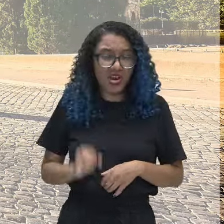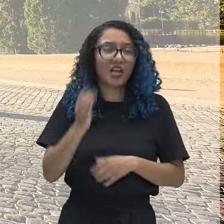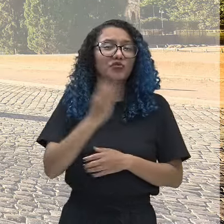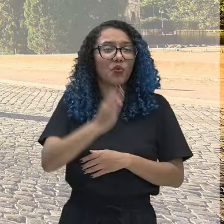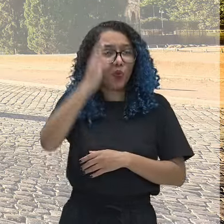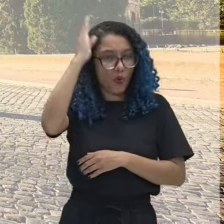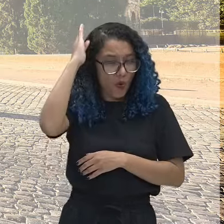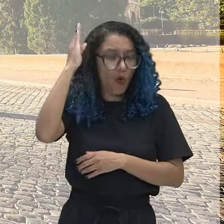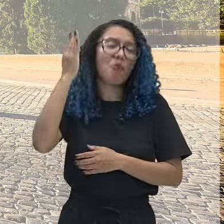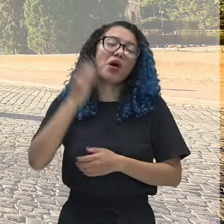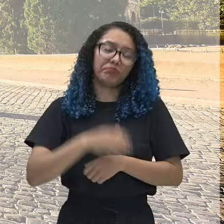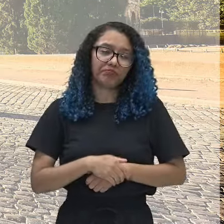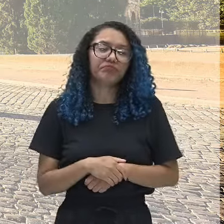Augusto César assume o poder como imperador romano. E nessa fase, gente, a